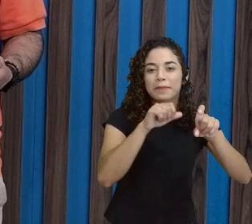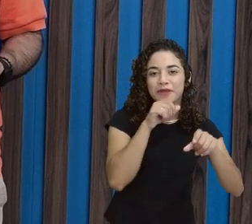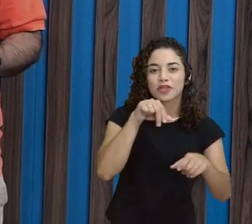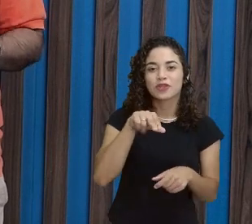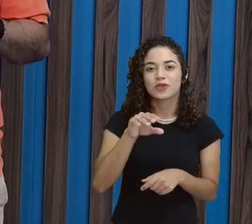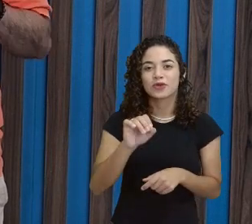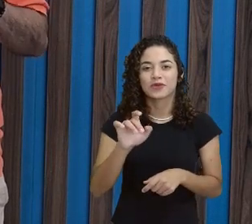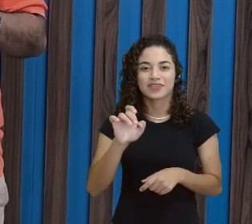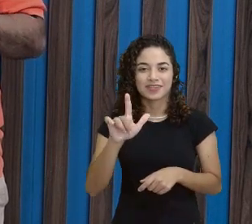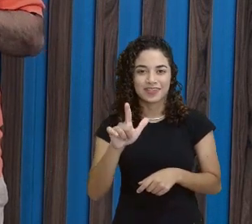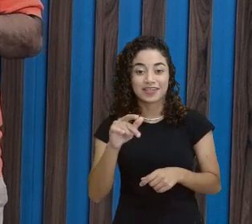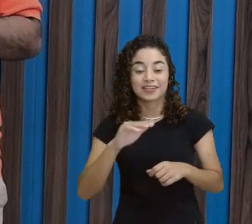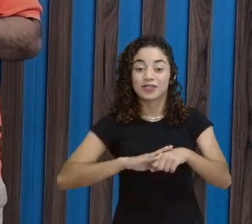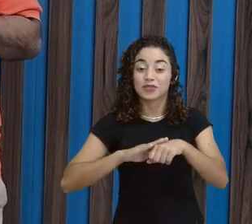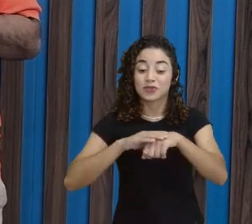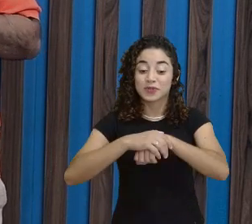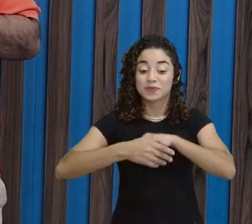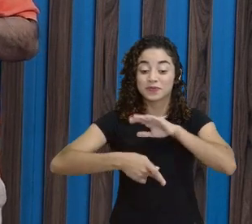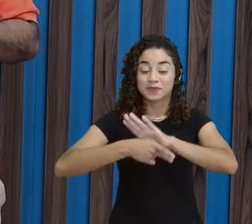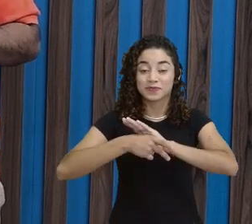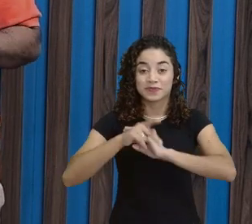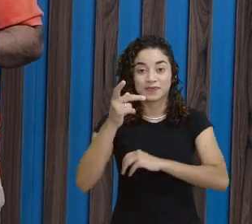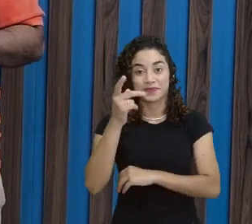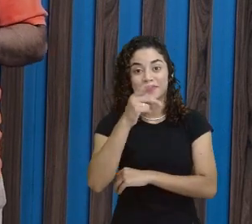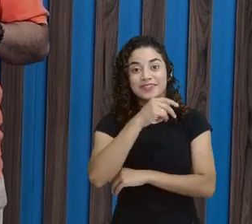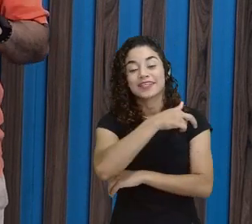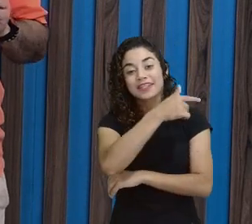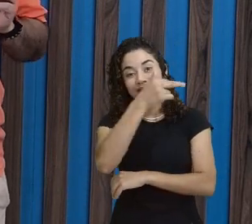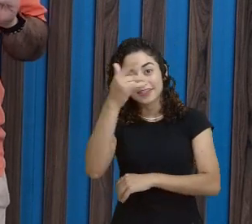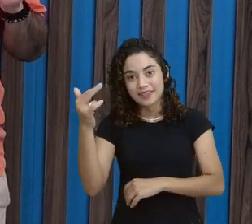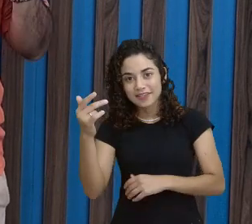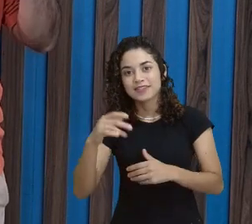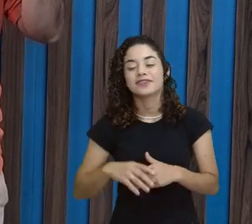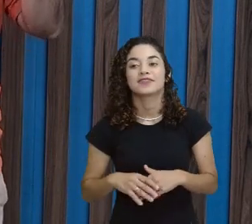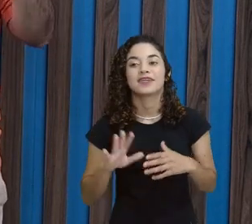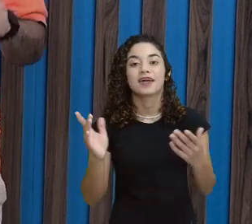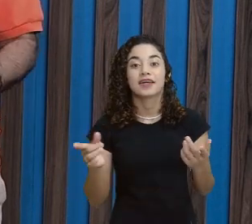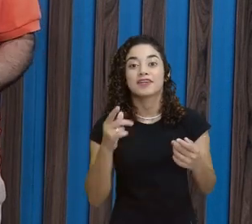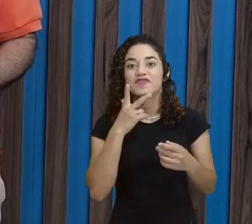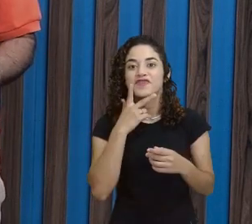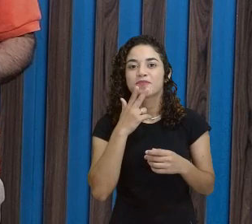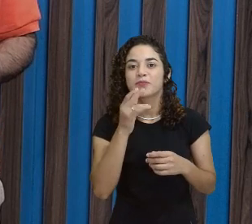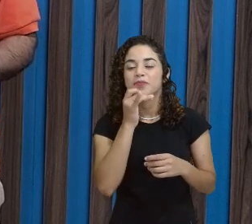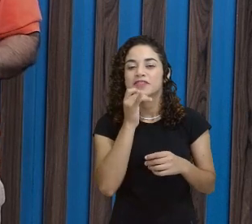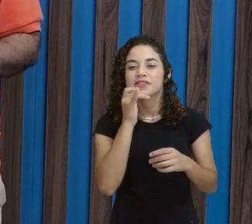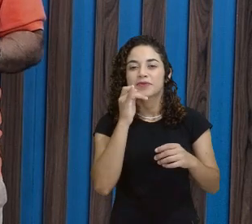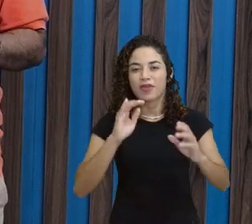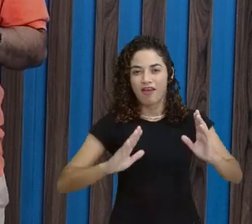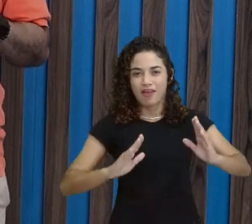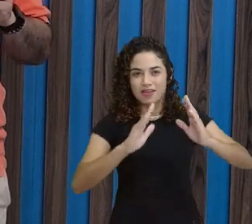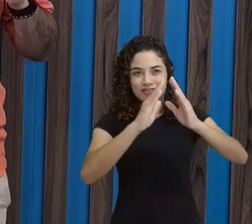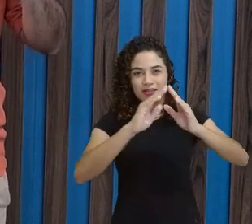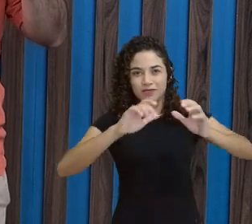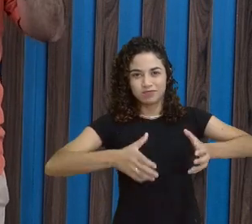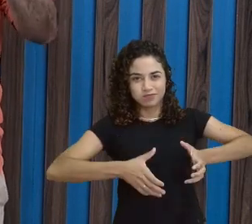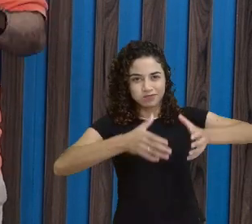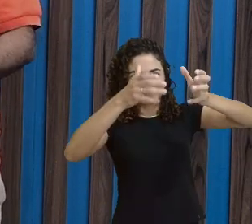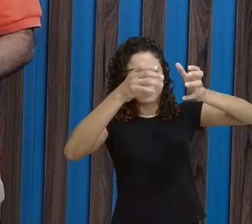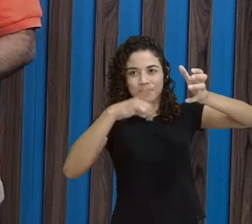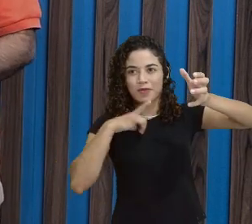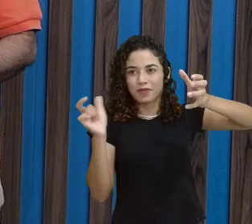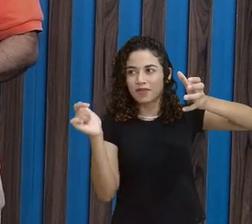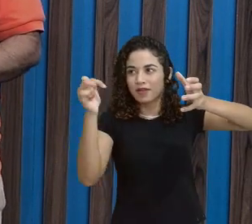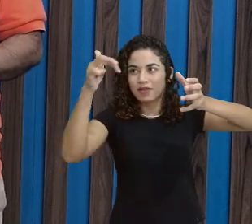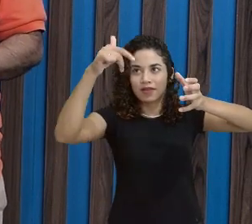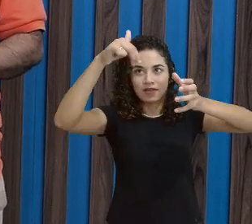do Natal, na véspera do Natal para a noite de Natal, ele invade as chaminés, né? Ali, ó, ele entra na